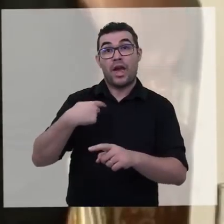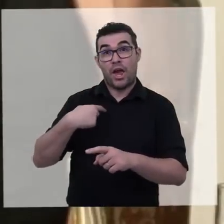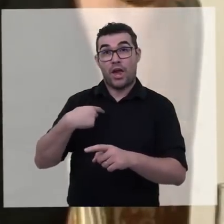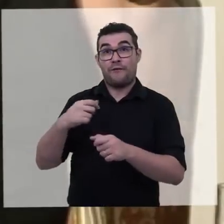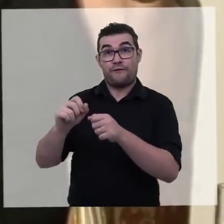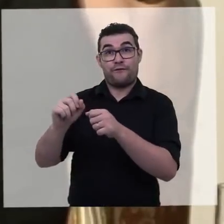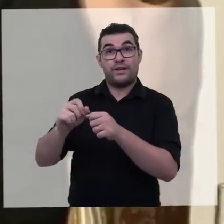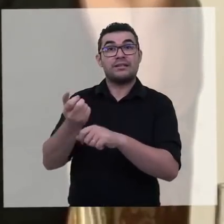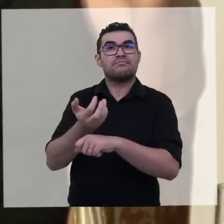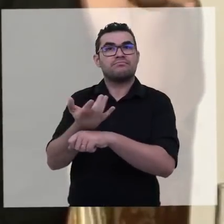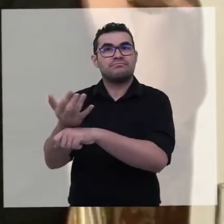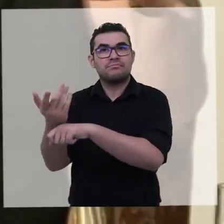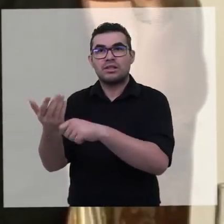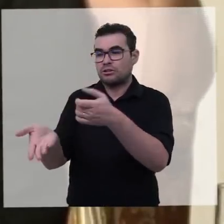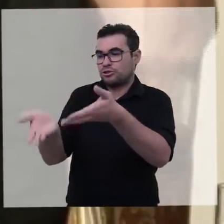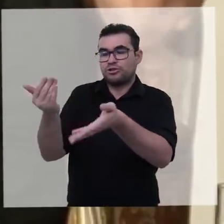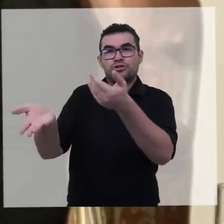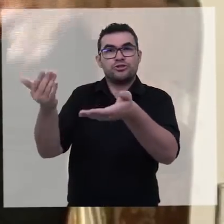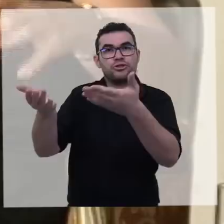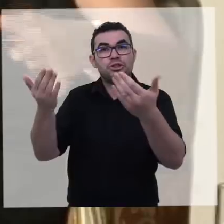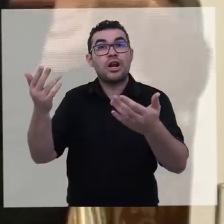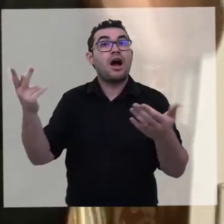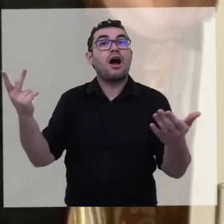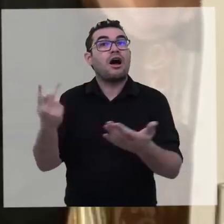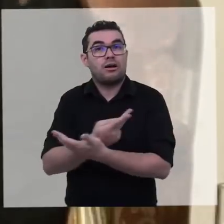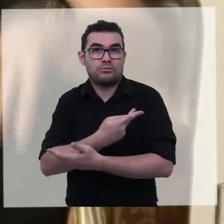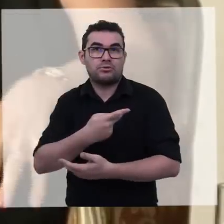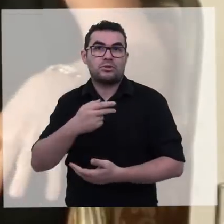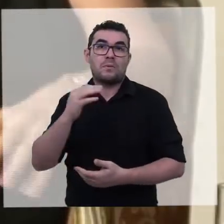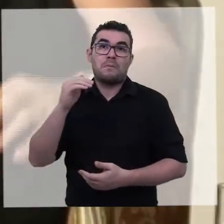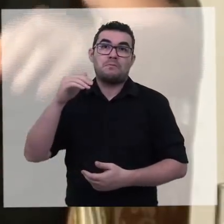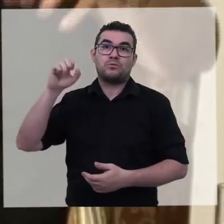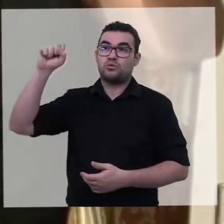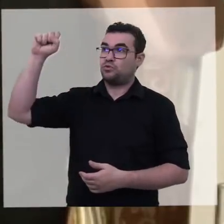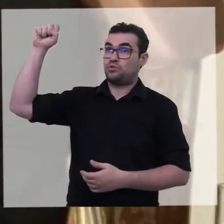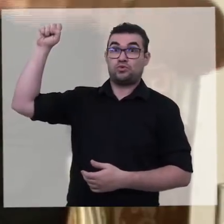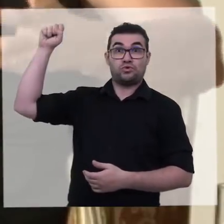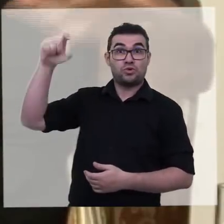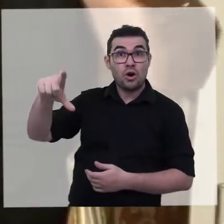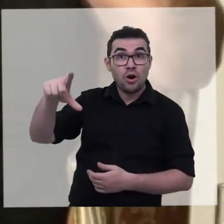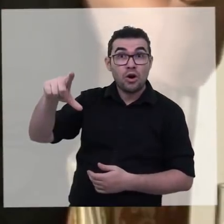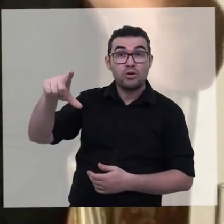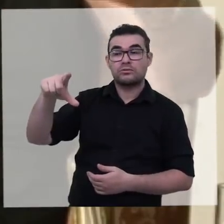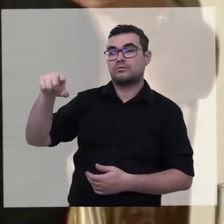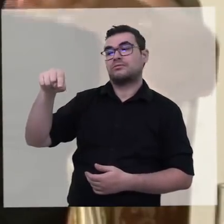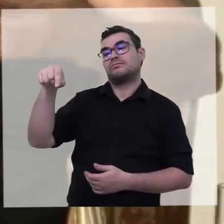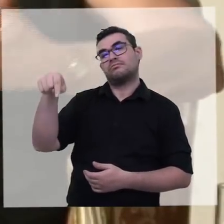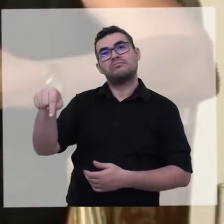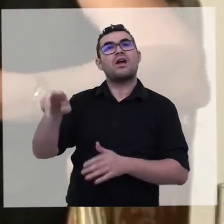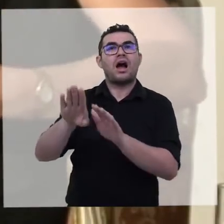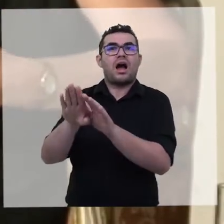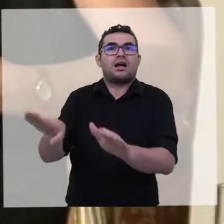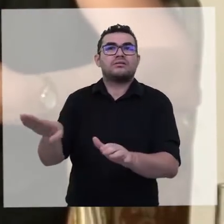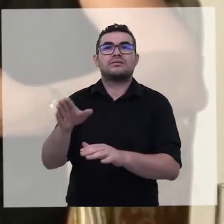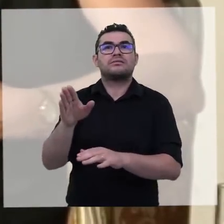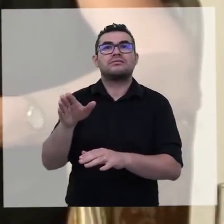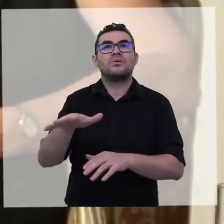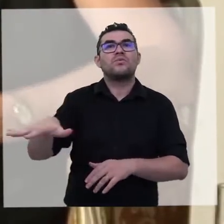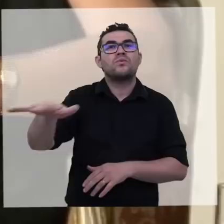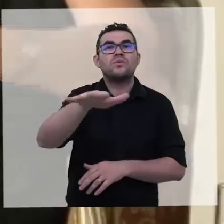a ter menos sombreamento, mais luz, o sol chegou ao solo, a caatinga se caracteriza por